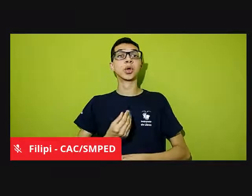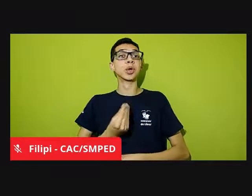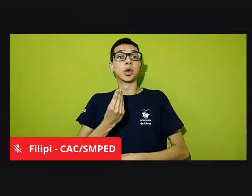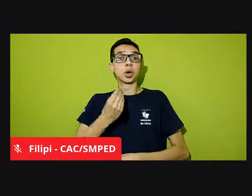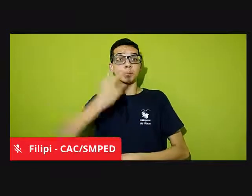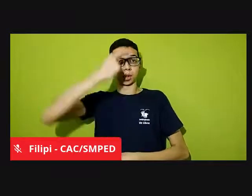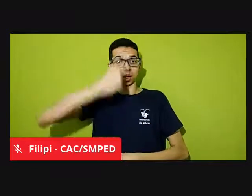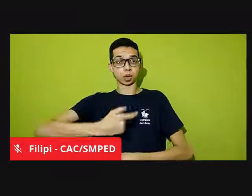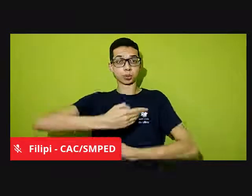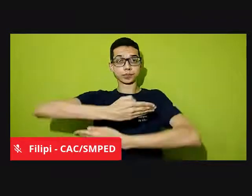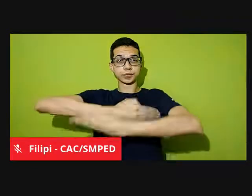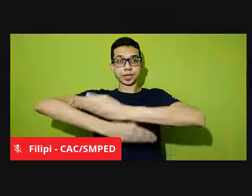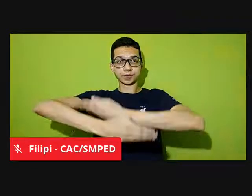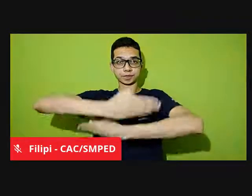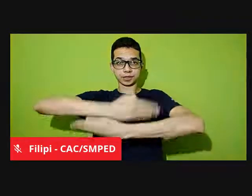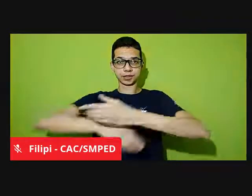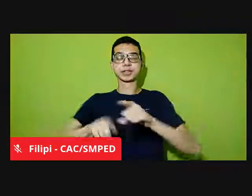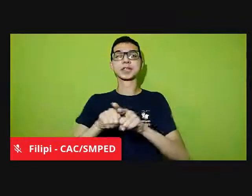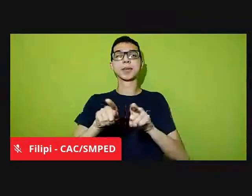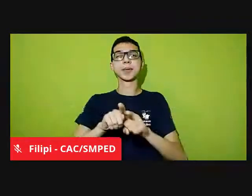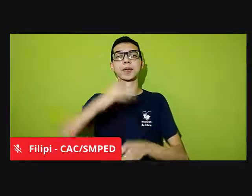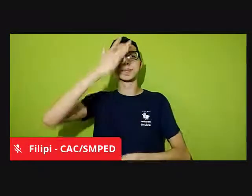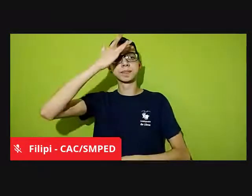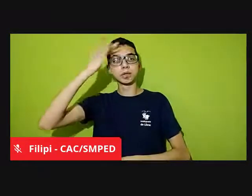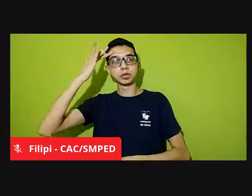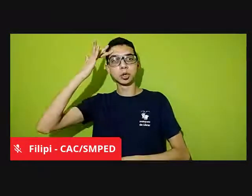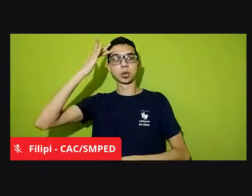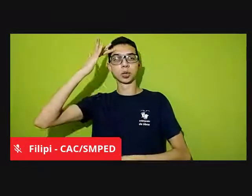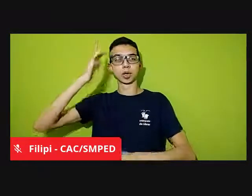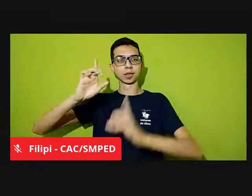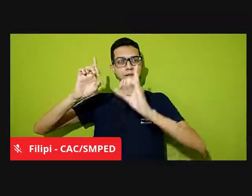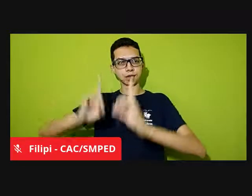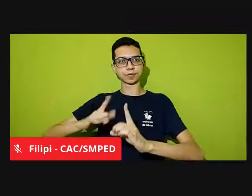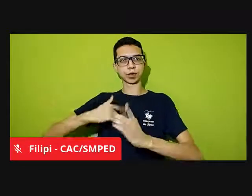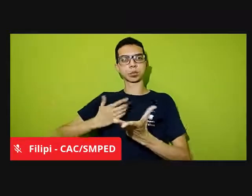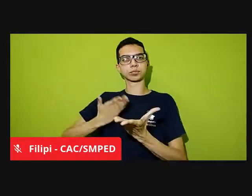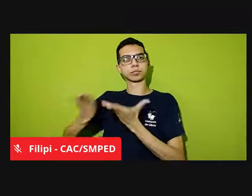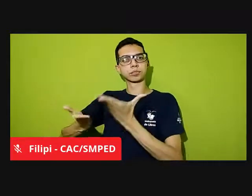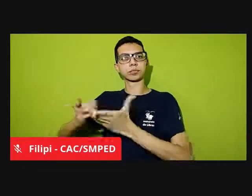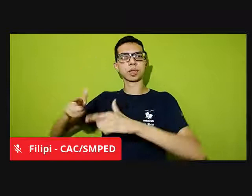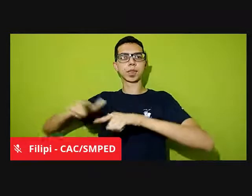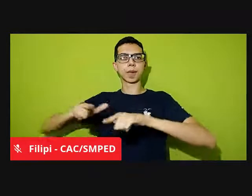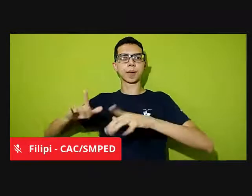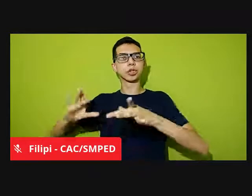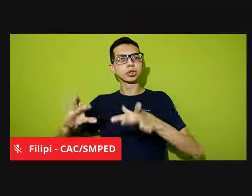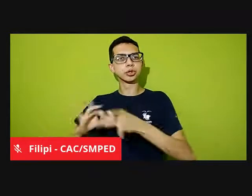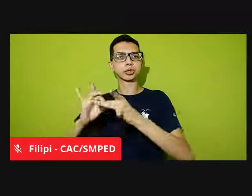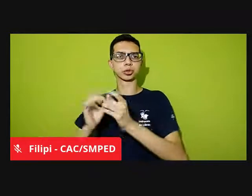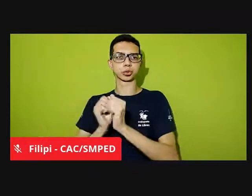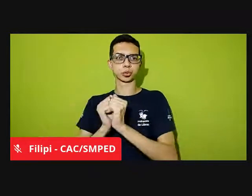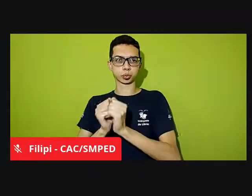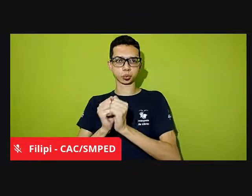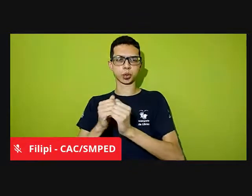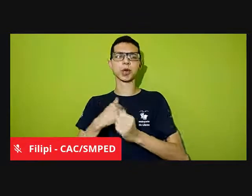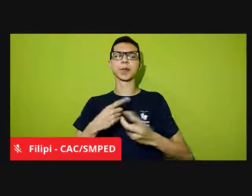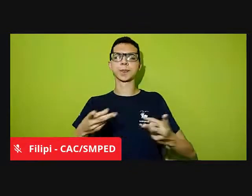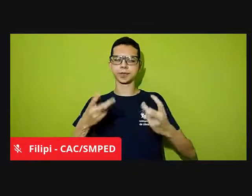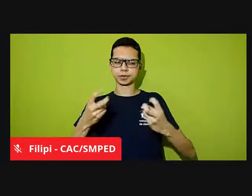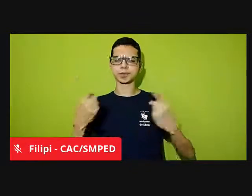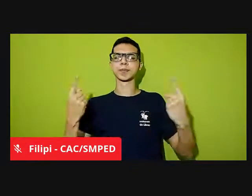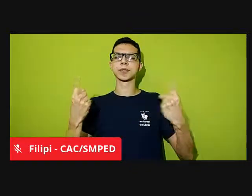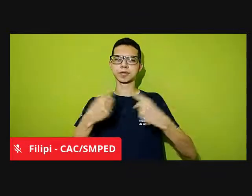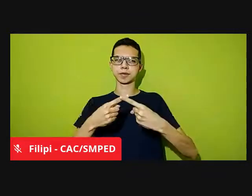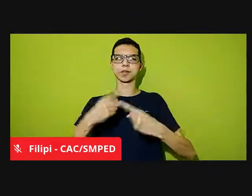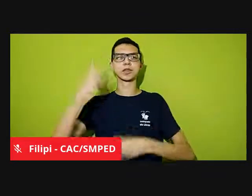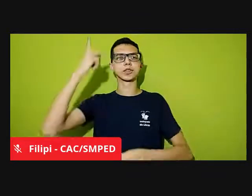pessoas com deficiência e para pessoas com deficiência e ver o quanto que, apesar dos desafios, a cidade de São